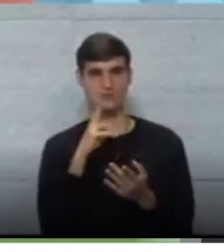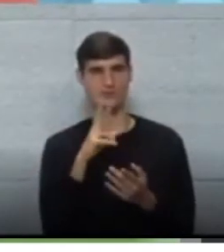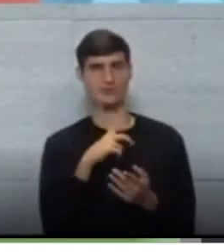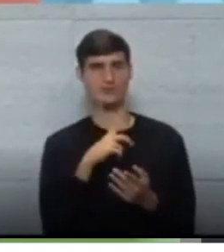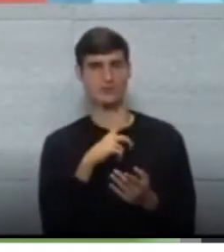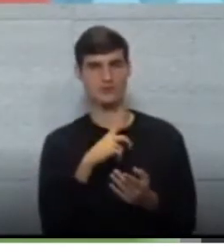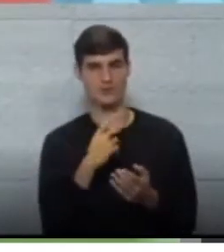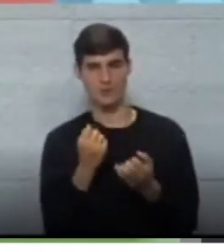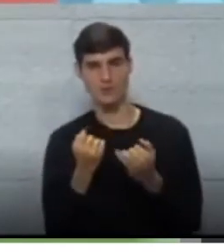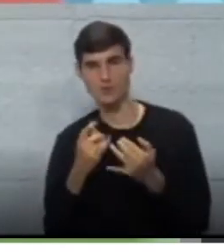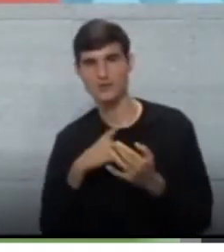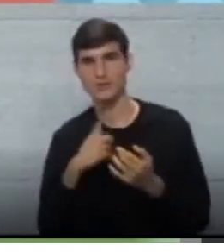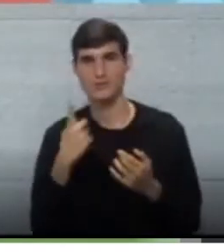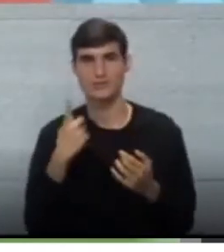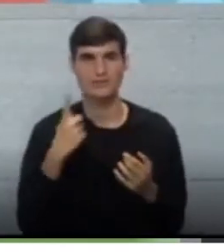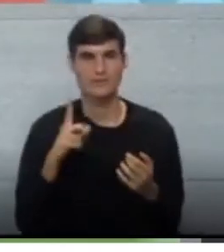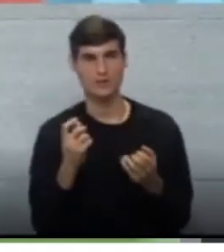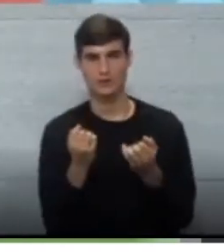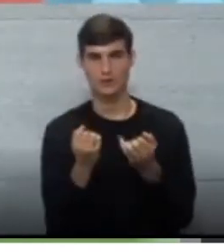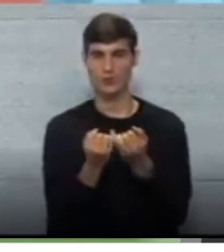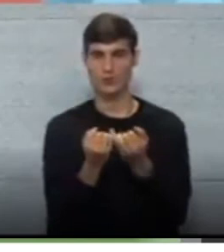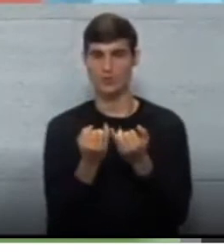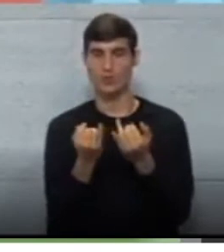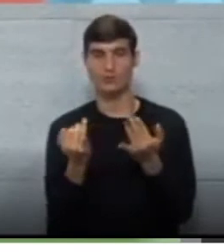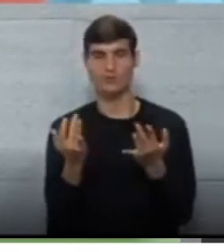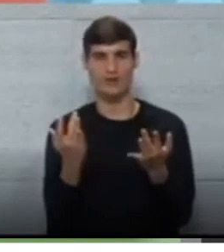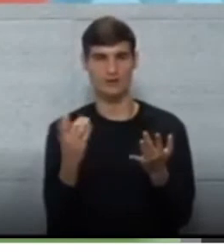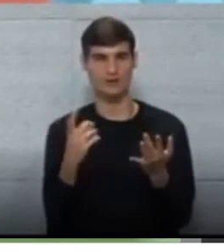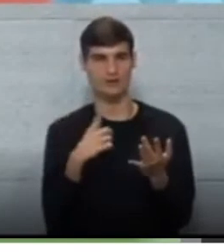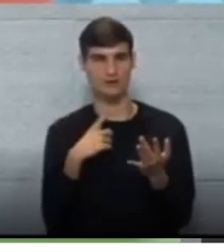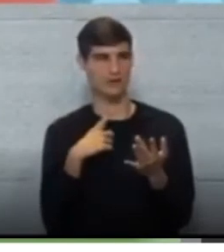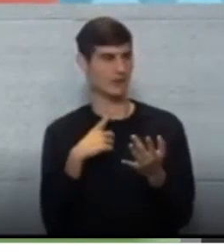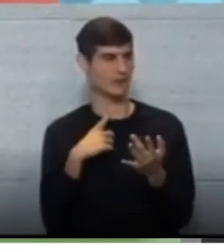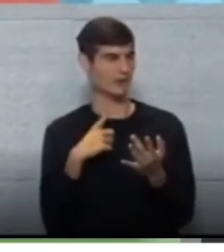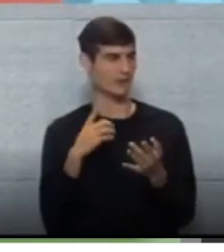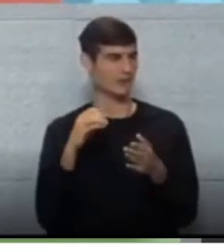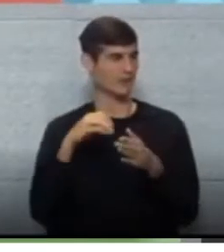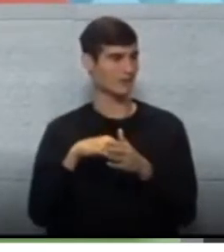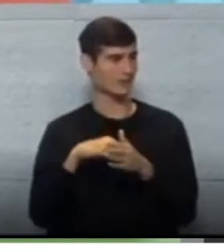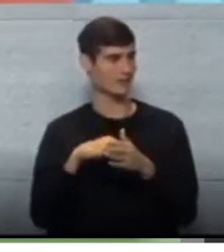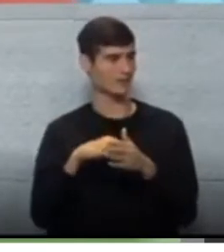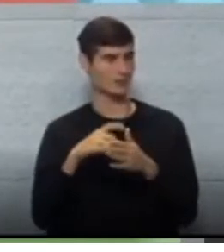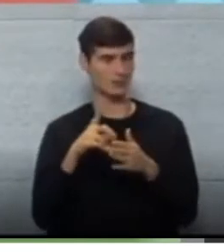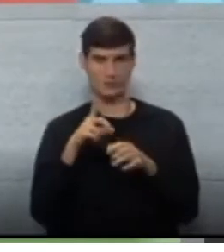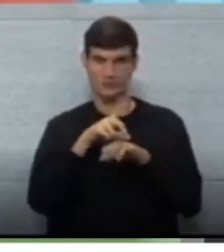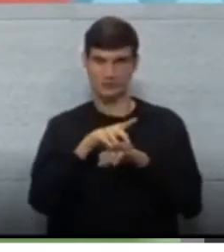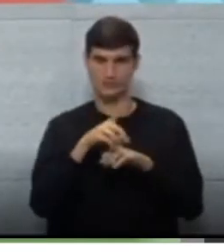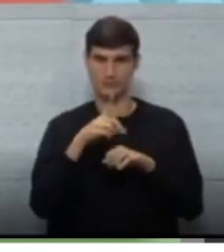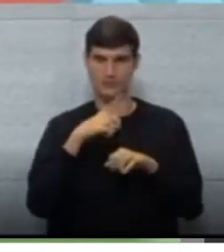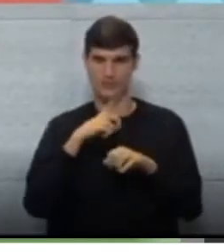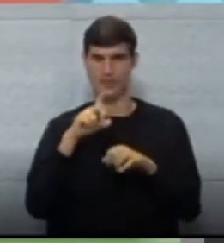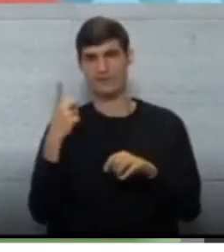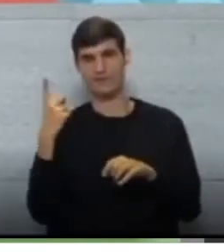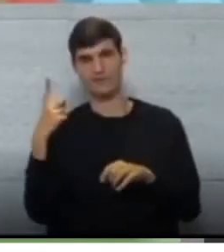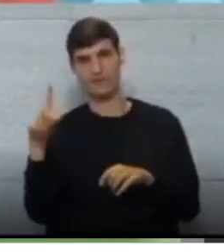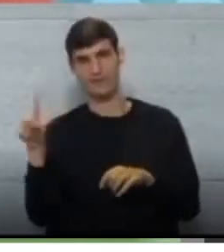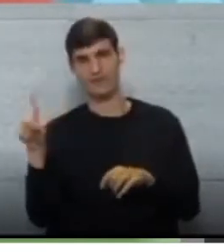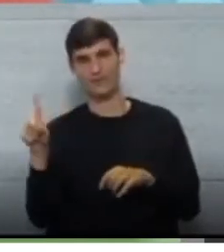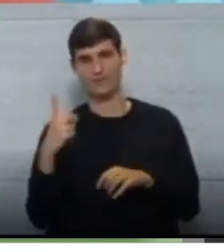essa contagem final. Então, essa quantidade de micro-organismos que estavam ali presentes